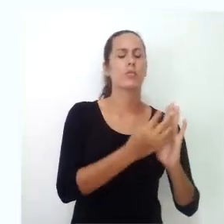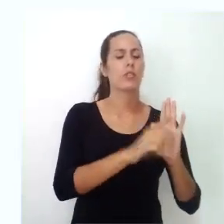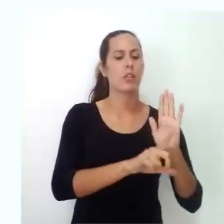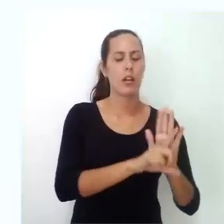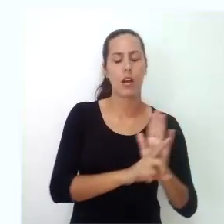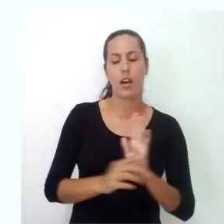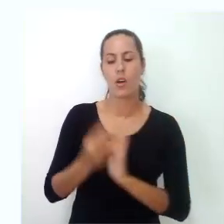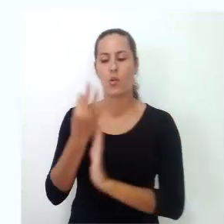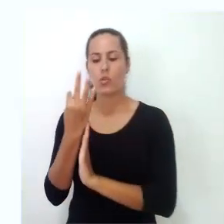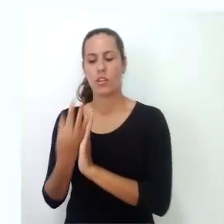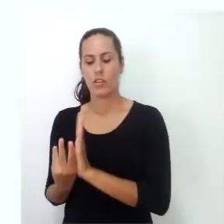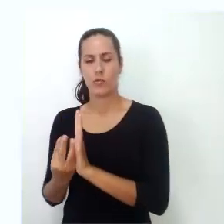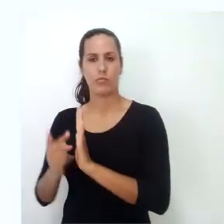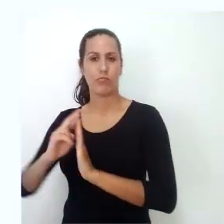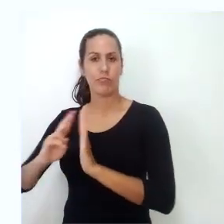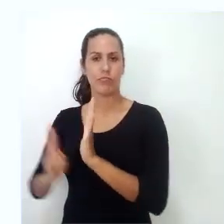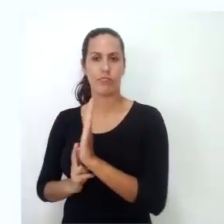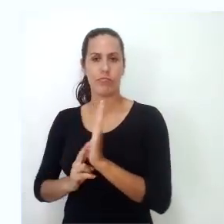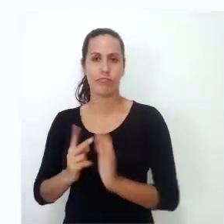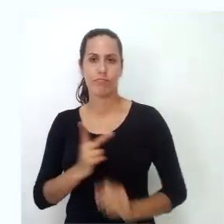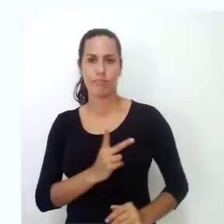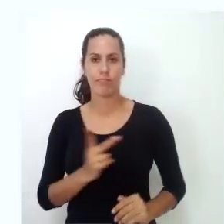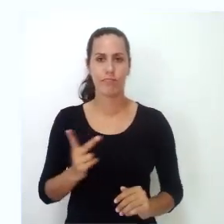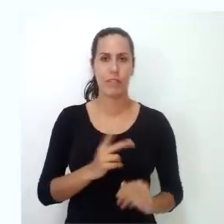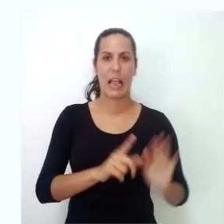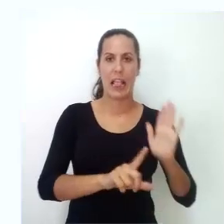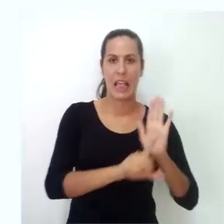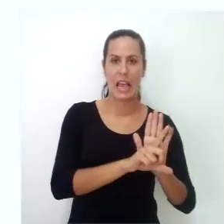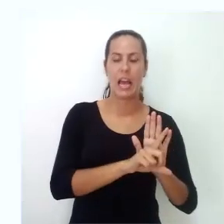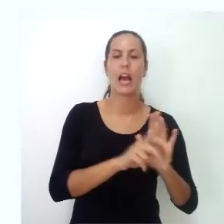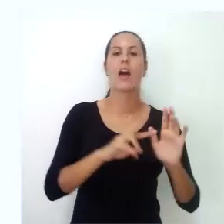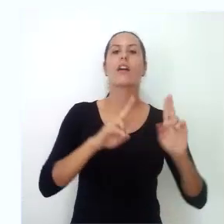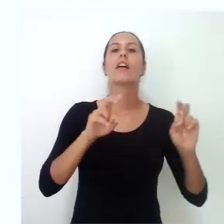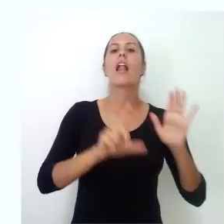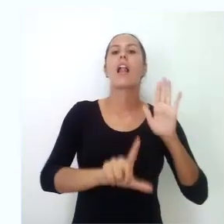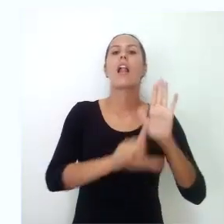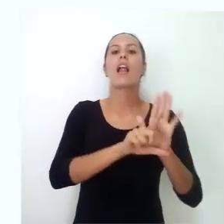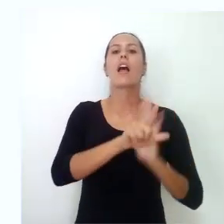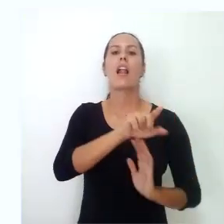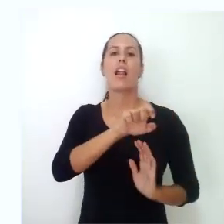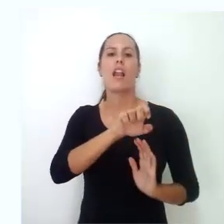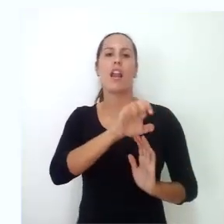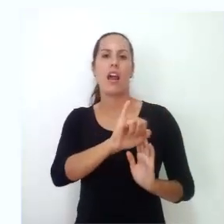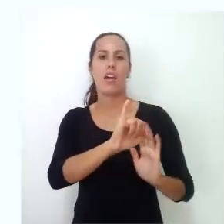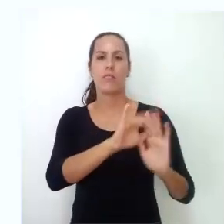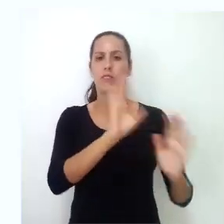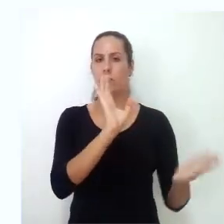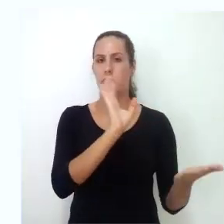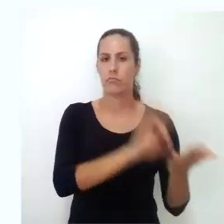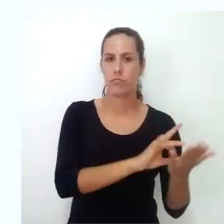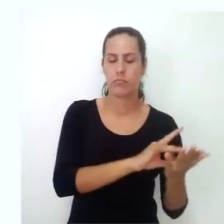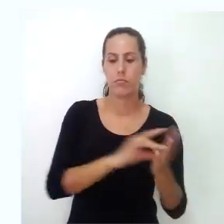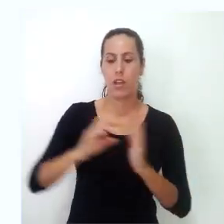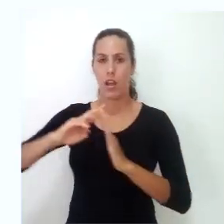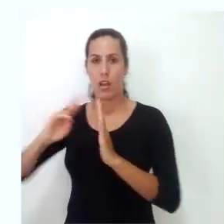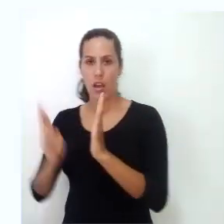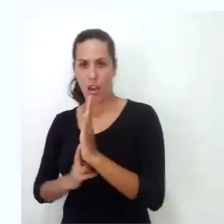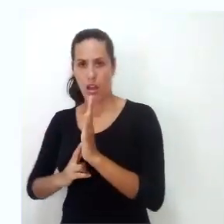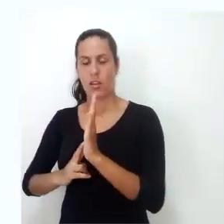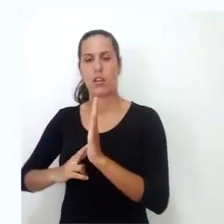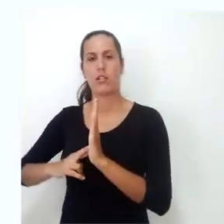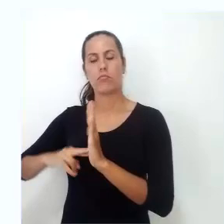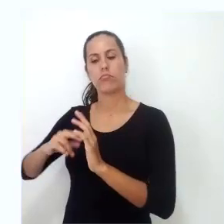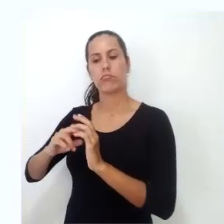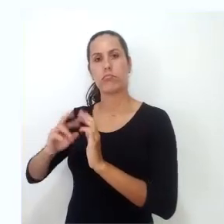normativos. Já digo de antemão o seguinte: legal, legalidade, lei, normativo, norma, há